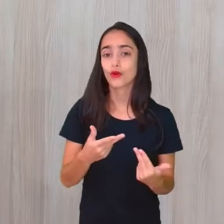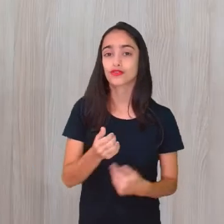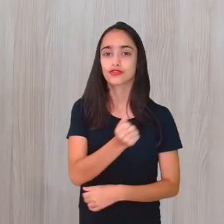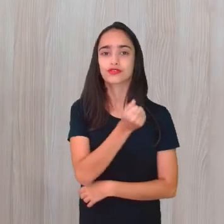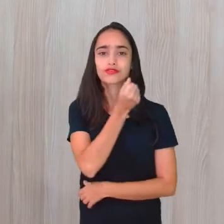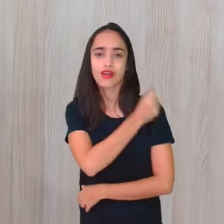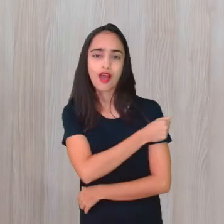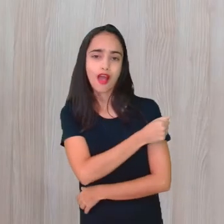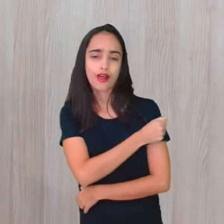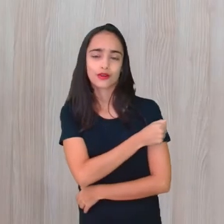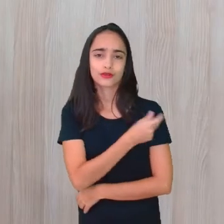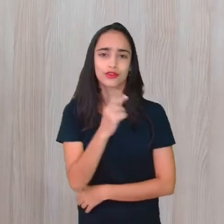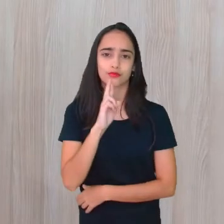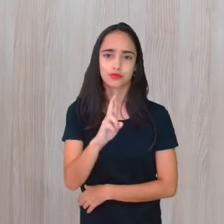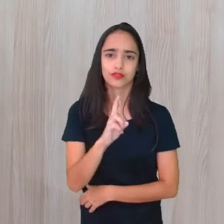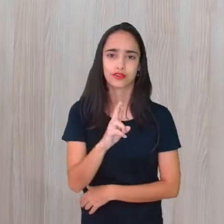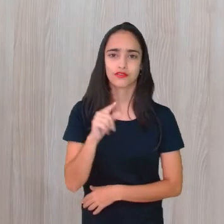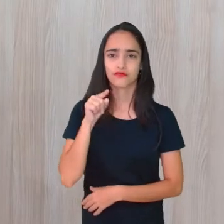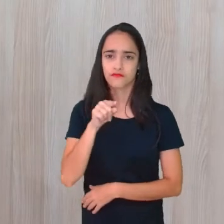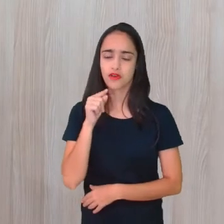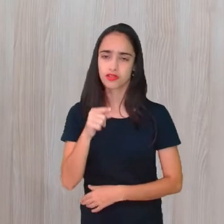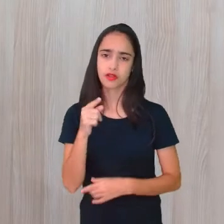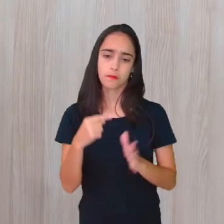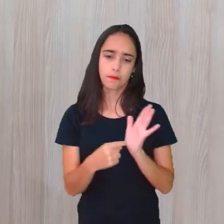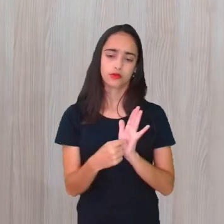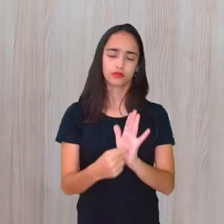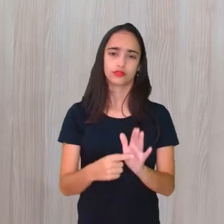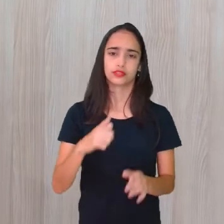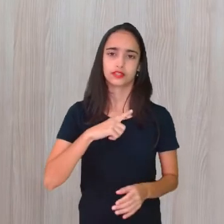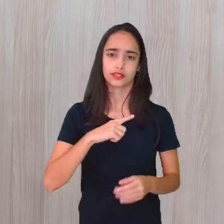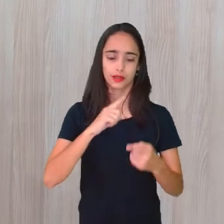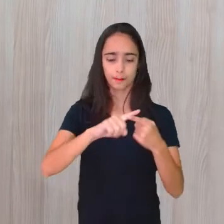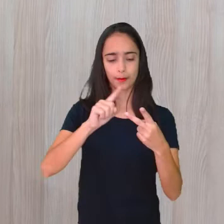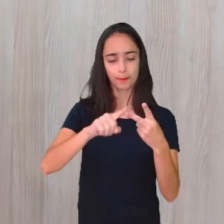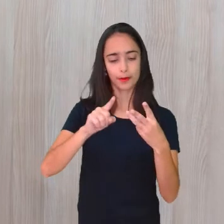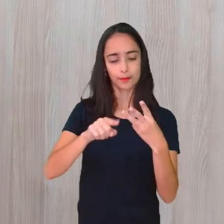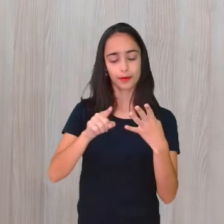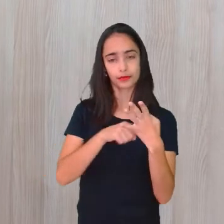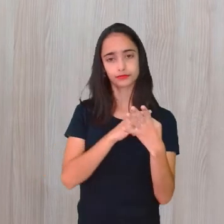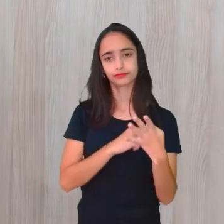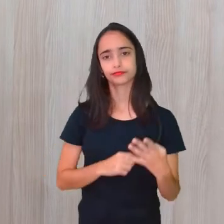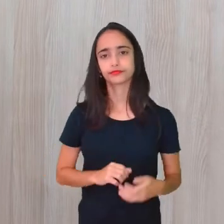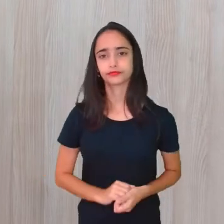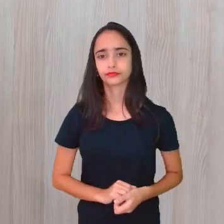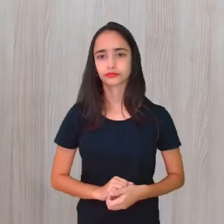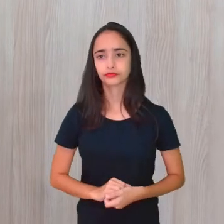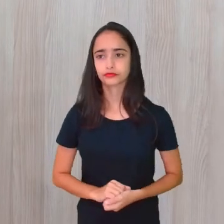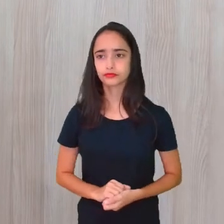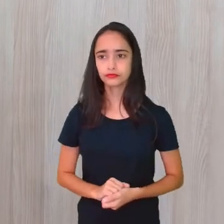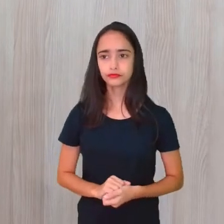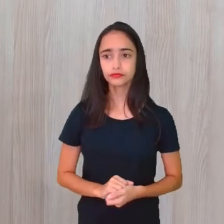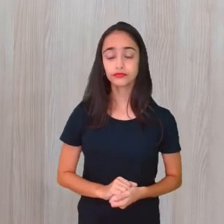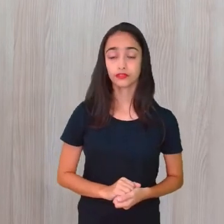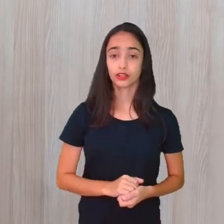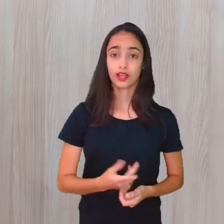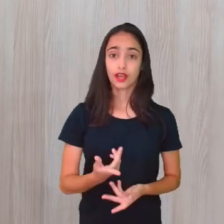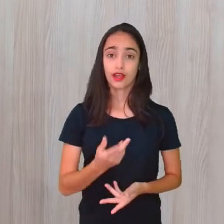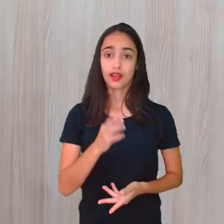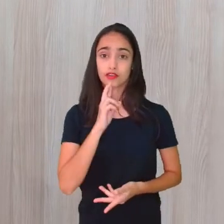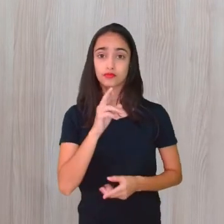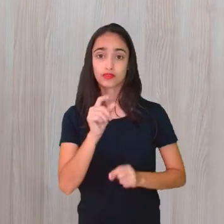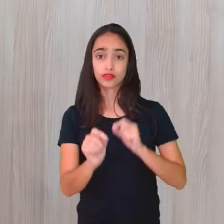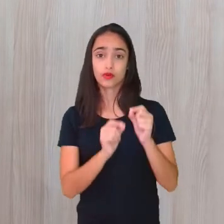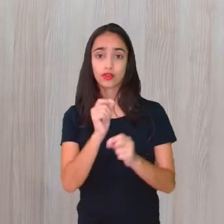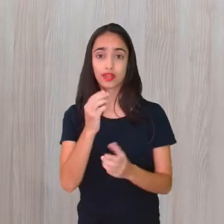Diga. Você falou que nesse espaço amostral aí de quatro possibilidades, podendo ocorrer duas, ele respondeu aqui um meio, ou seja, a metade